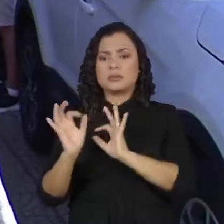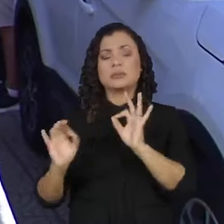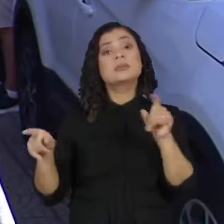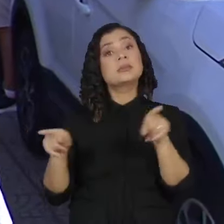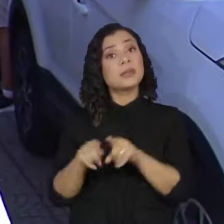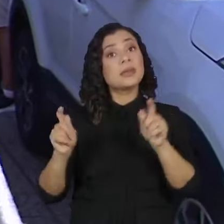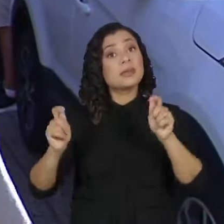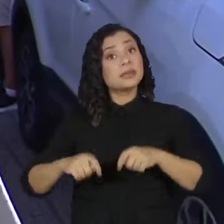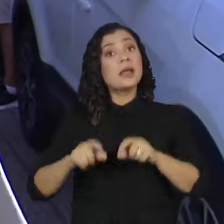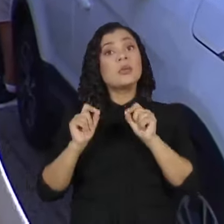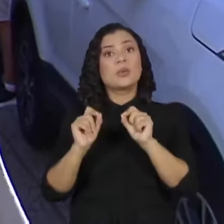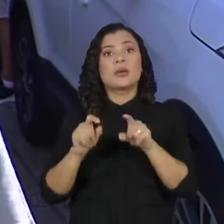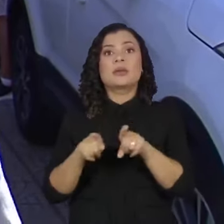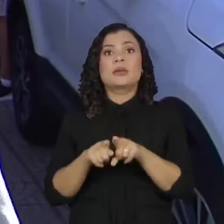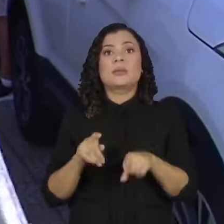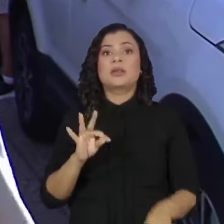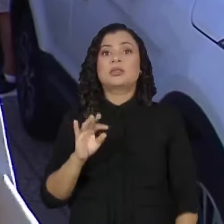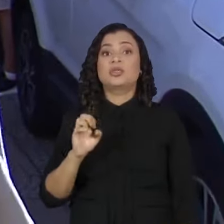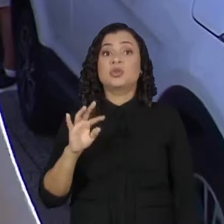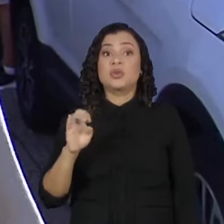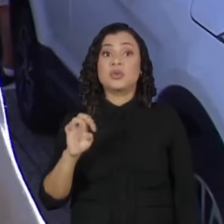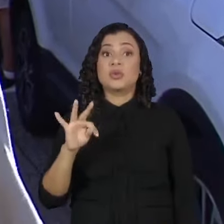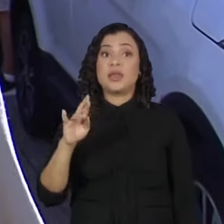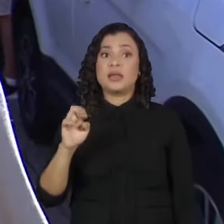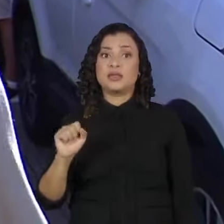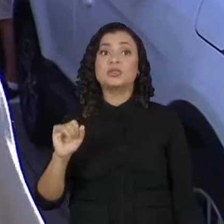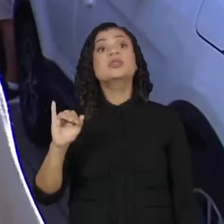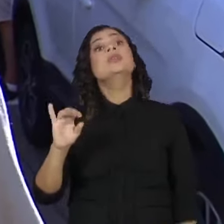também pode ser feito via título net no site do TSE